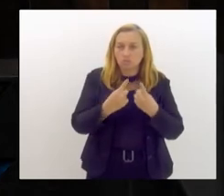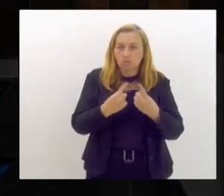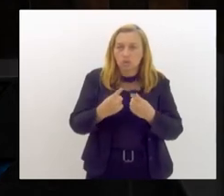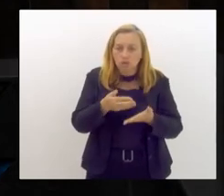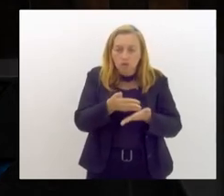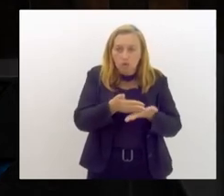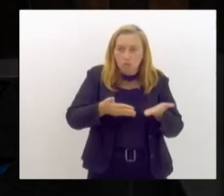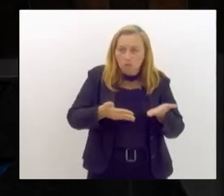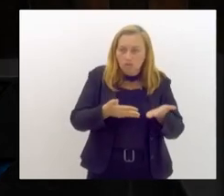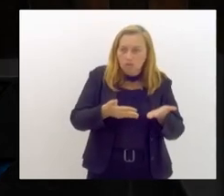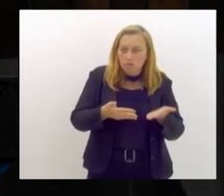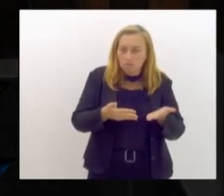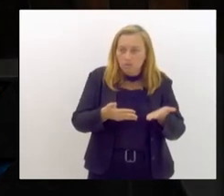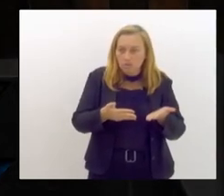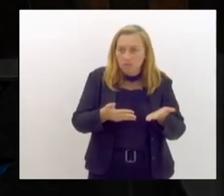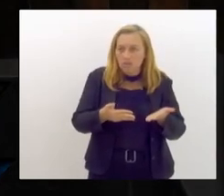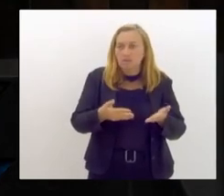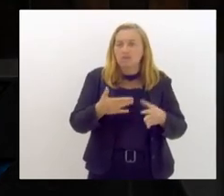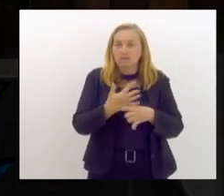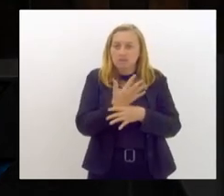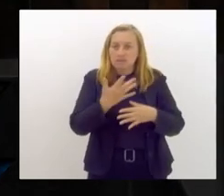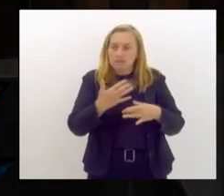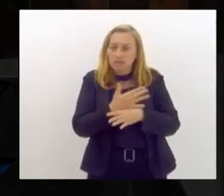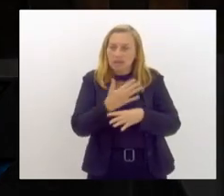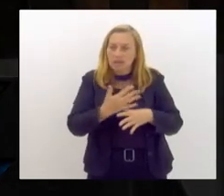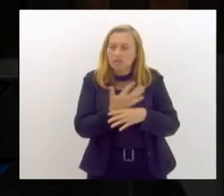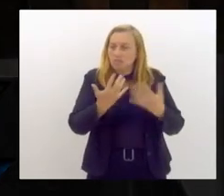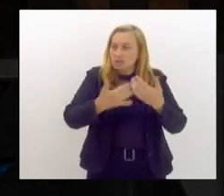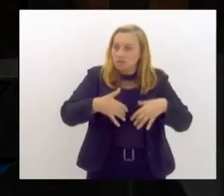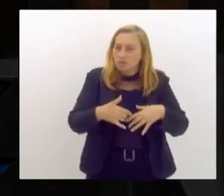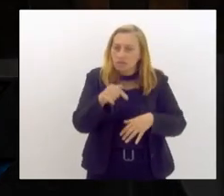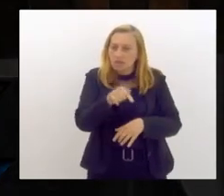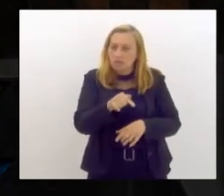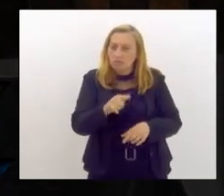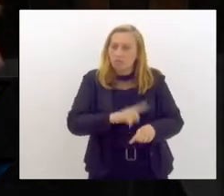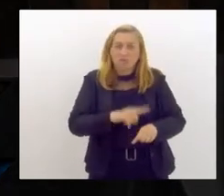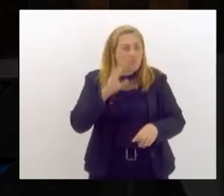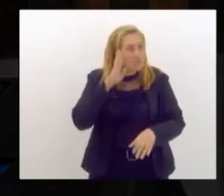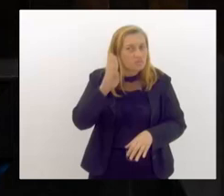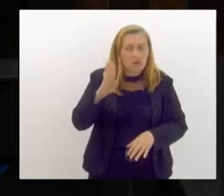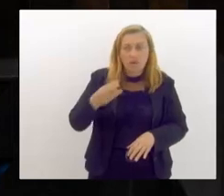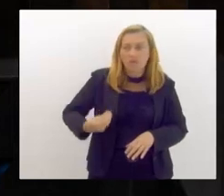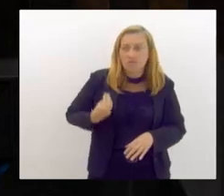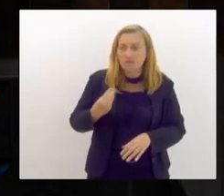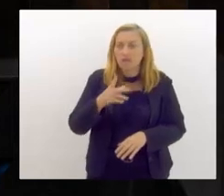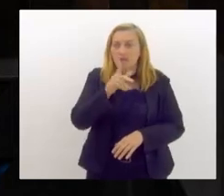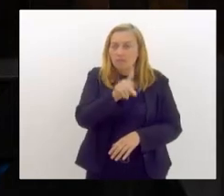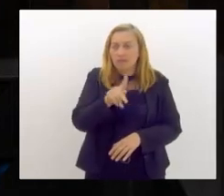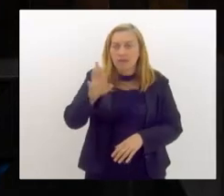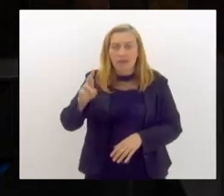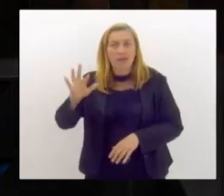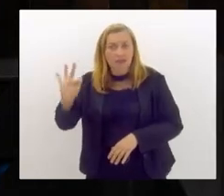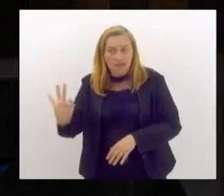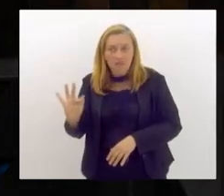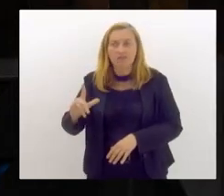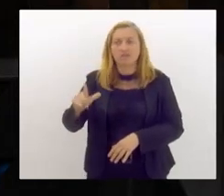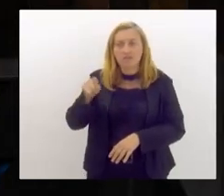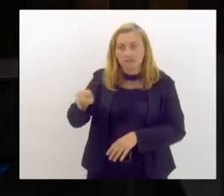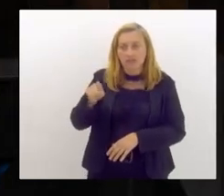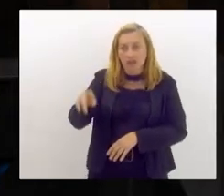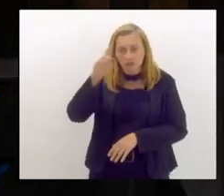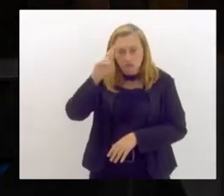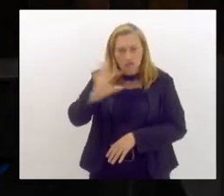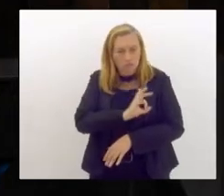Petrópolis. A cidade que fica na serra, está vilhada naquele momento, então fundamental a presença da PRF. E estava lá o comandante da